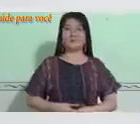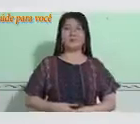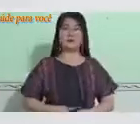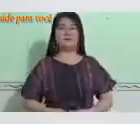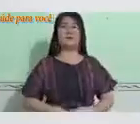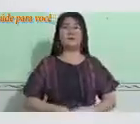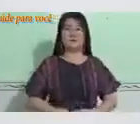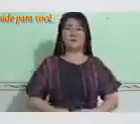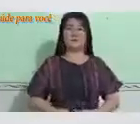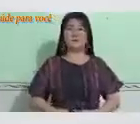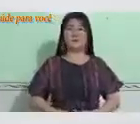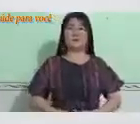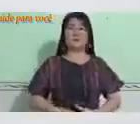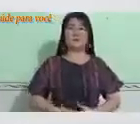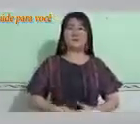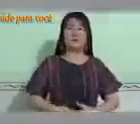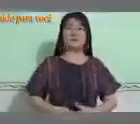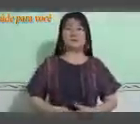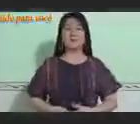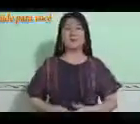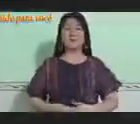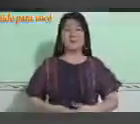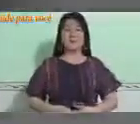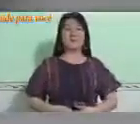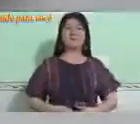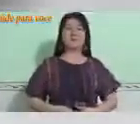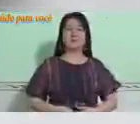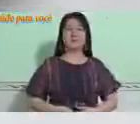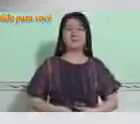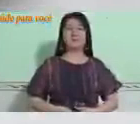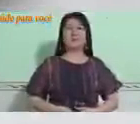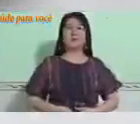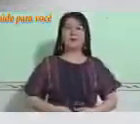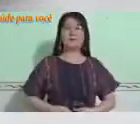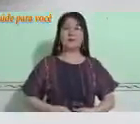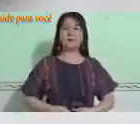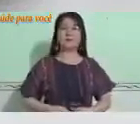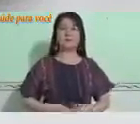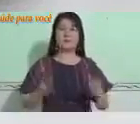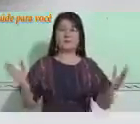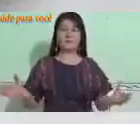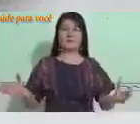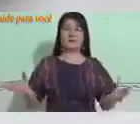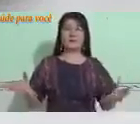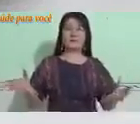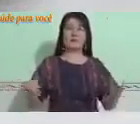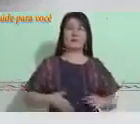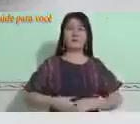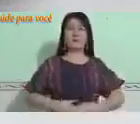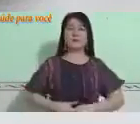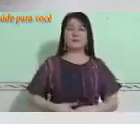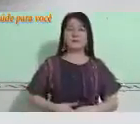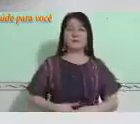Muitas vezes o problema está na cervical e no fígado, por isso, estas zonas deverão ser tratadas ao mesmo